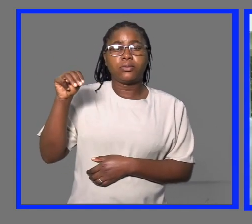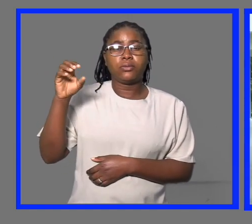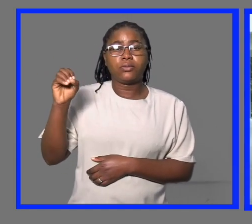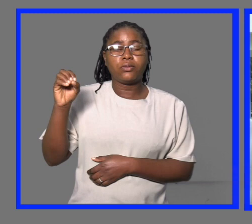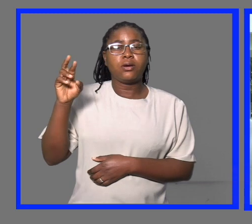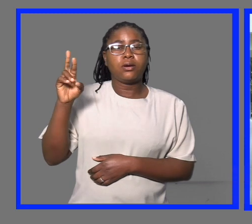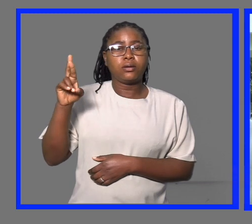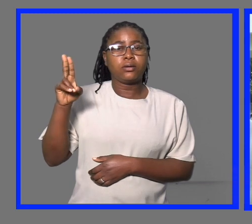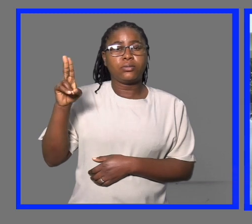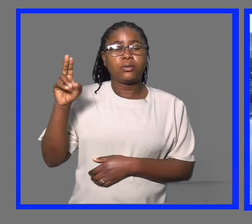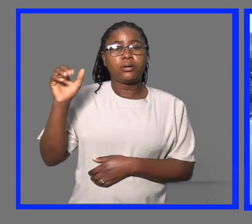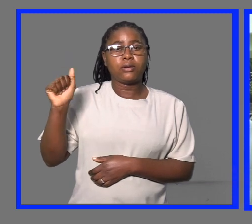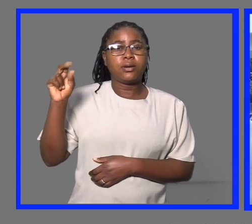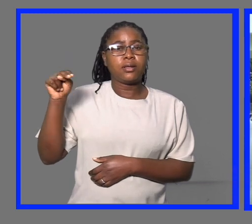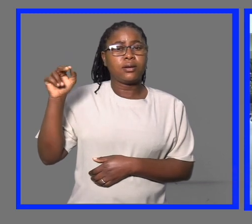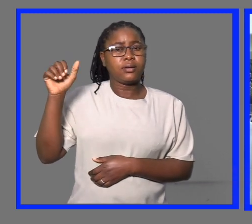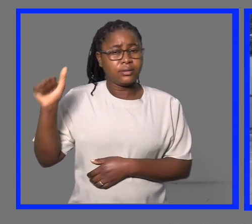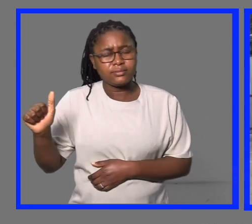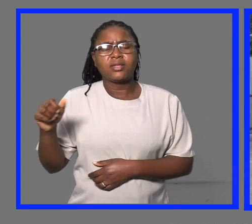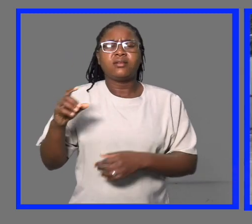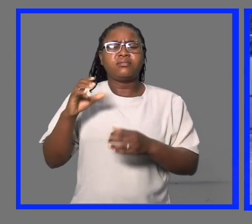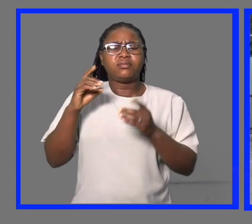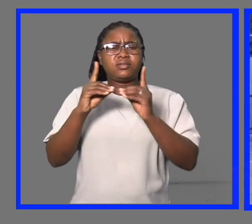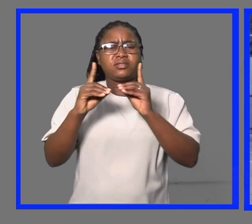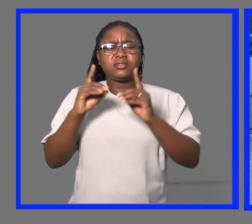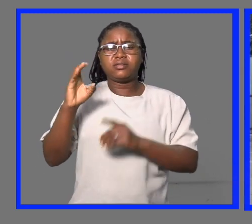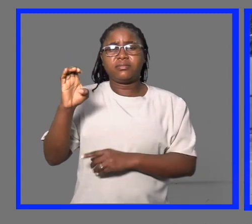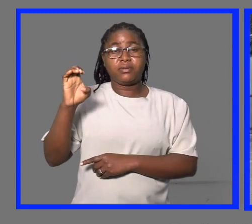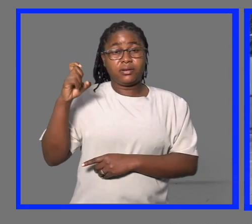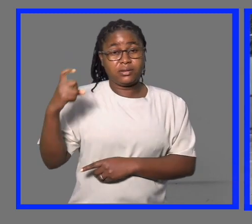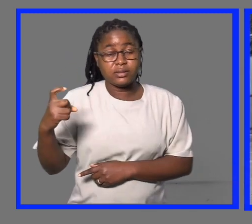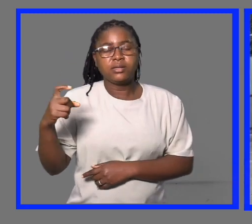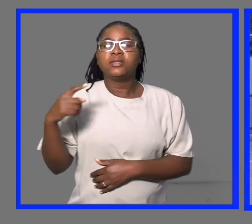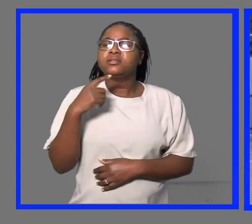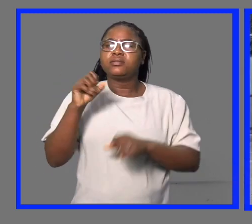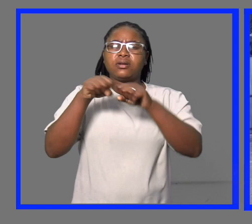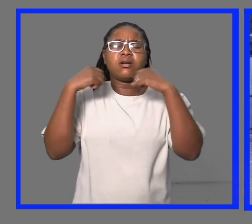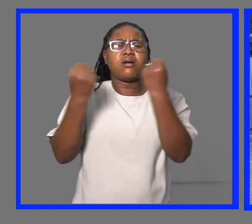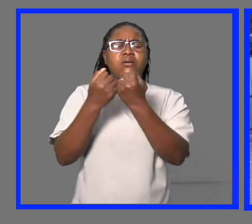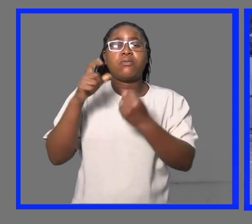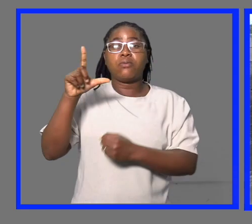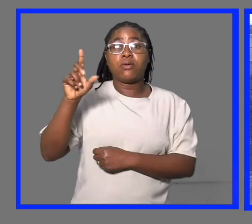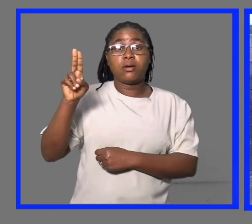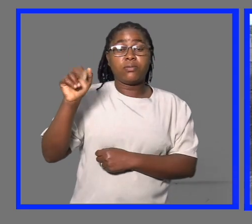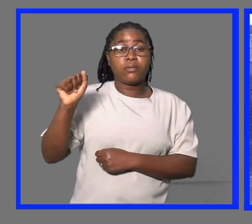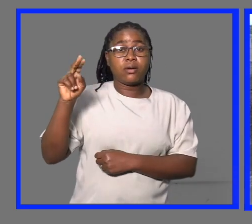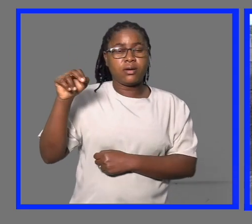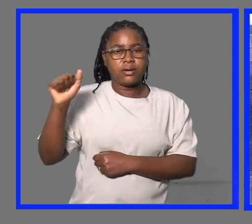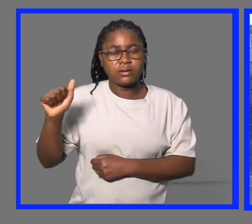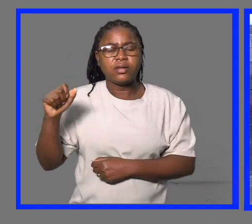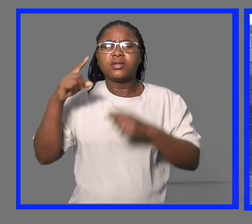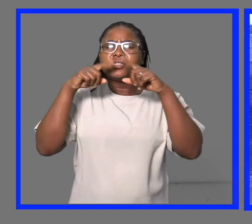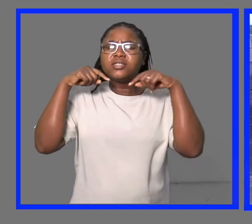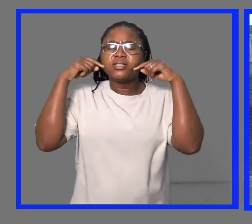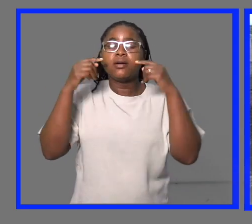Benilde Morana, diretora executiva da cooperativa Luana Senea Sorrisos, encoraja a que se identificar